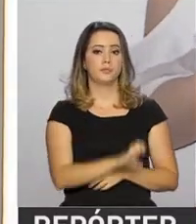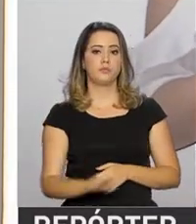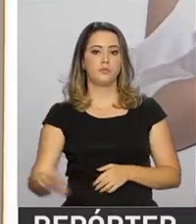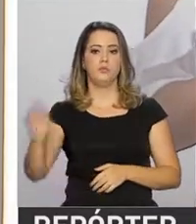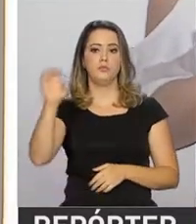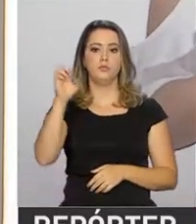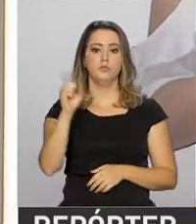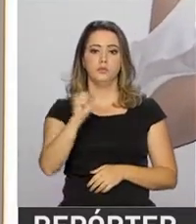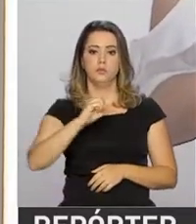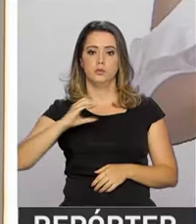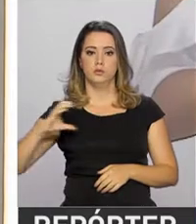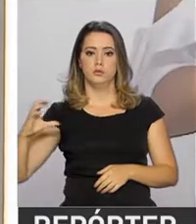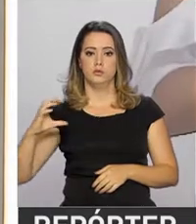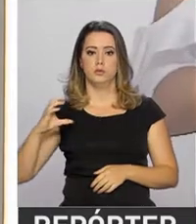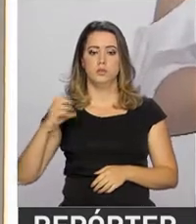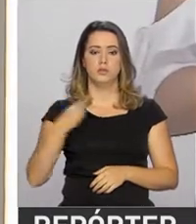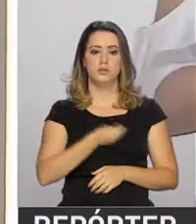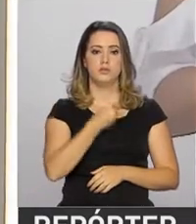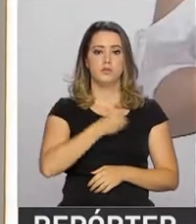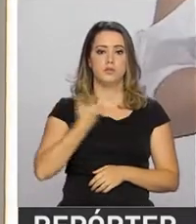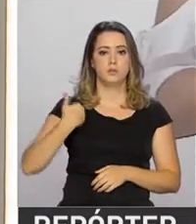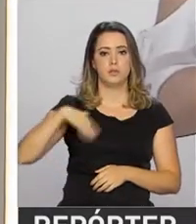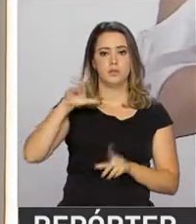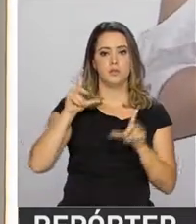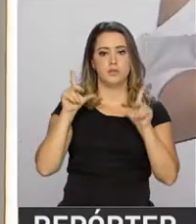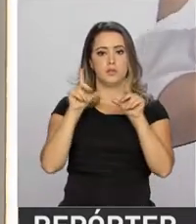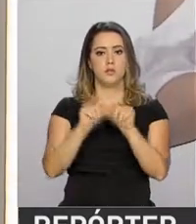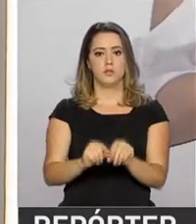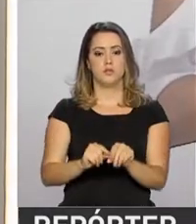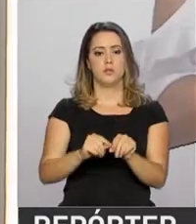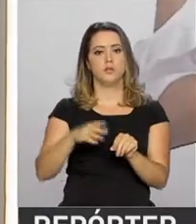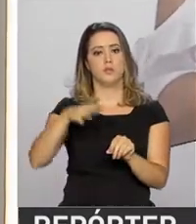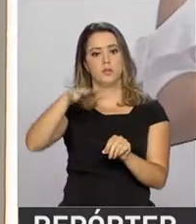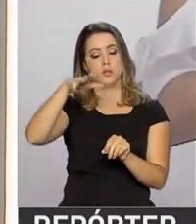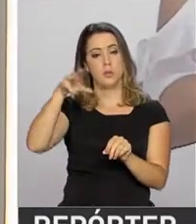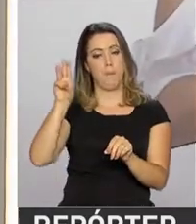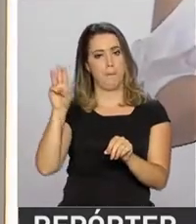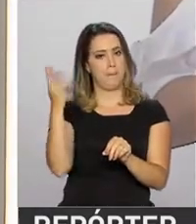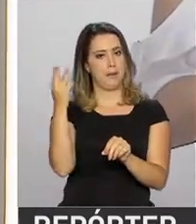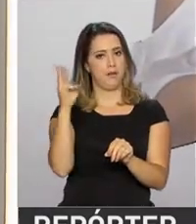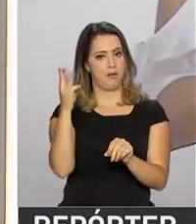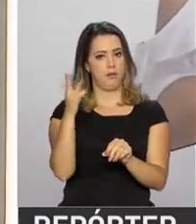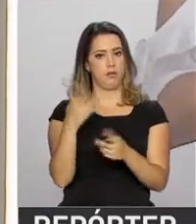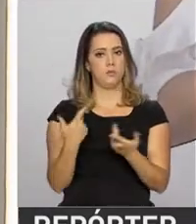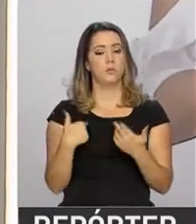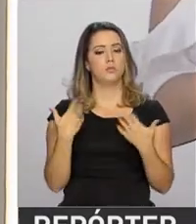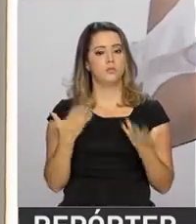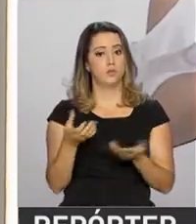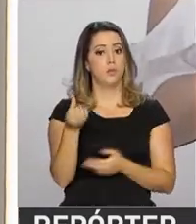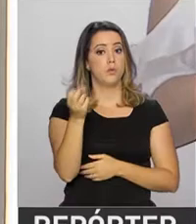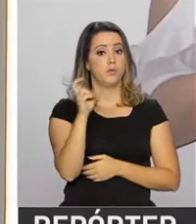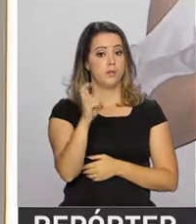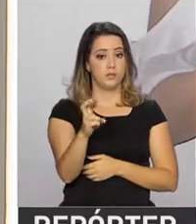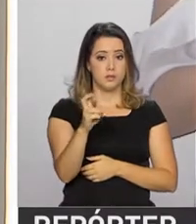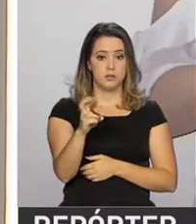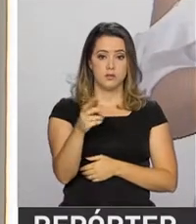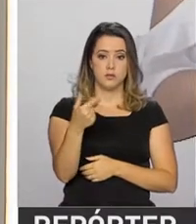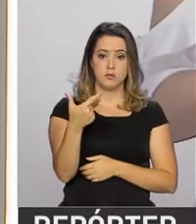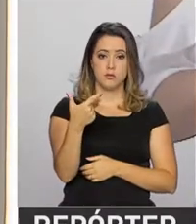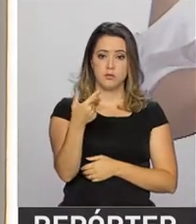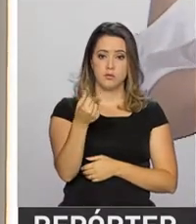mora em santa catarina ea menor expectativa de vida está no maranhão já uma pessoa que completou 65 anos em